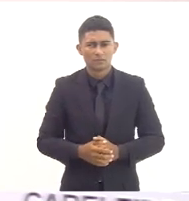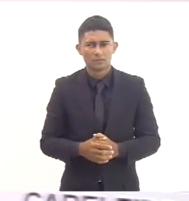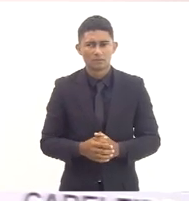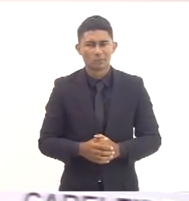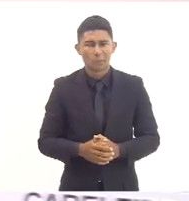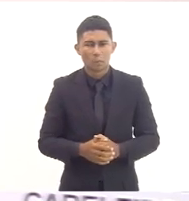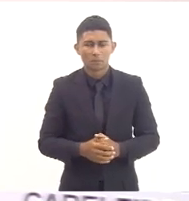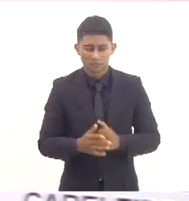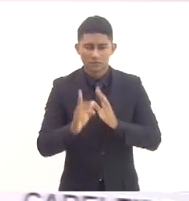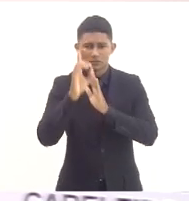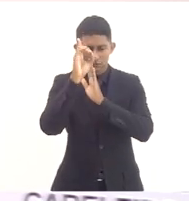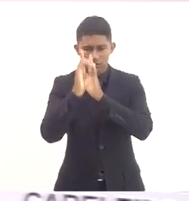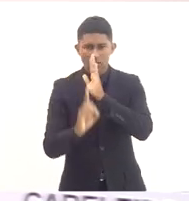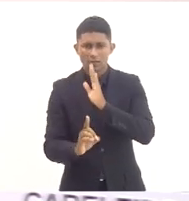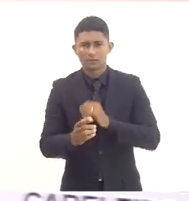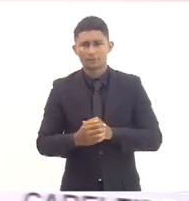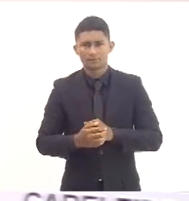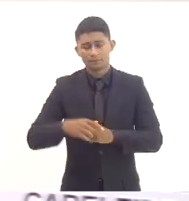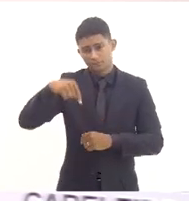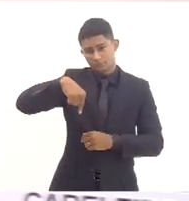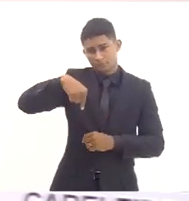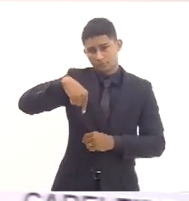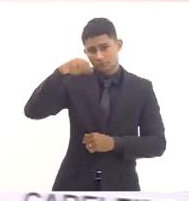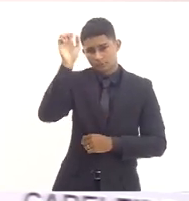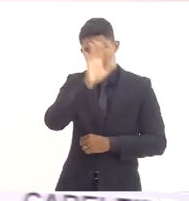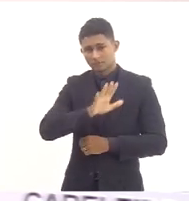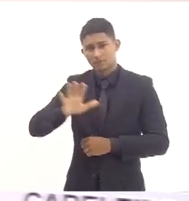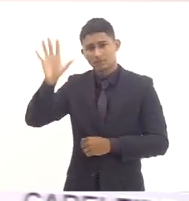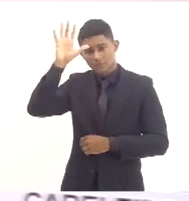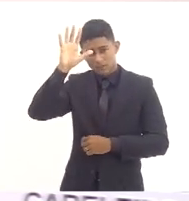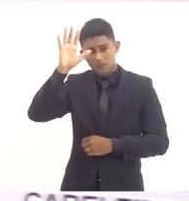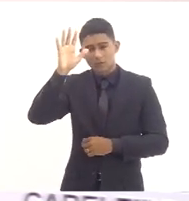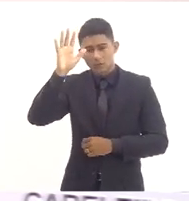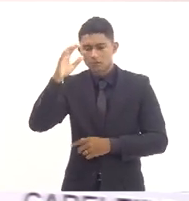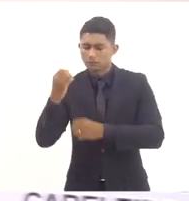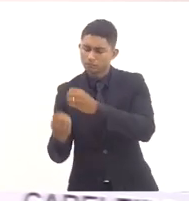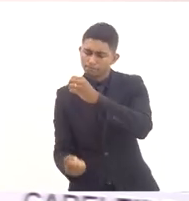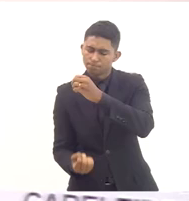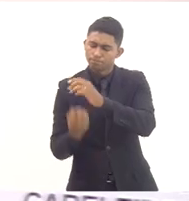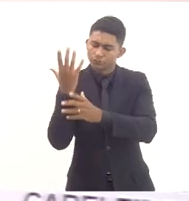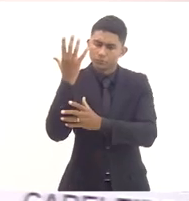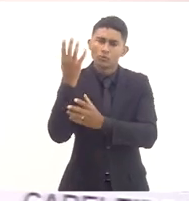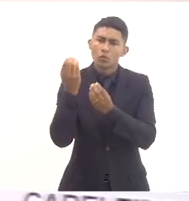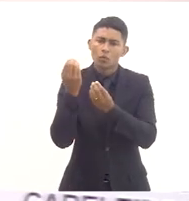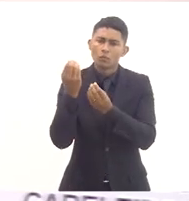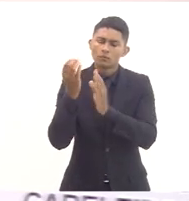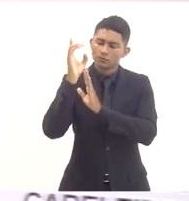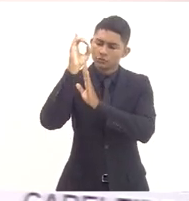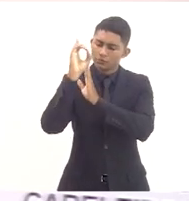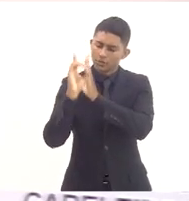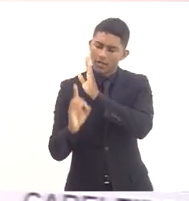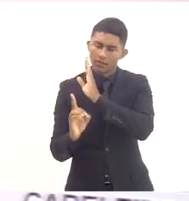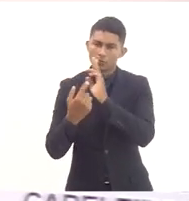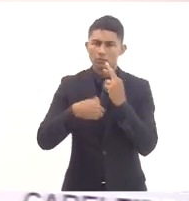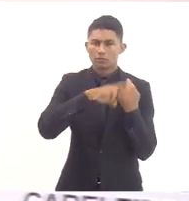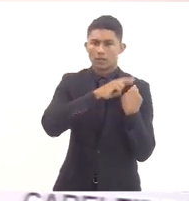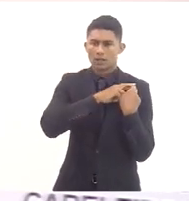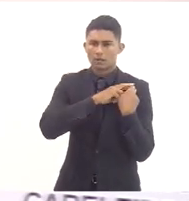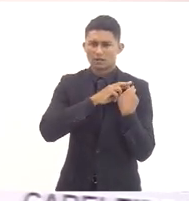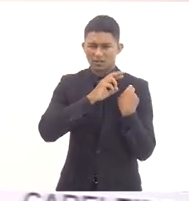favor é só nação foi constituída em cima de direitos e deveres não em cima de favores